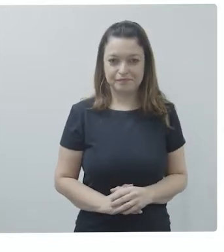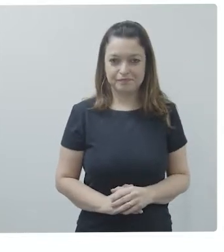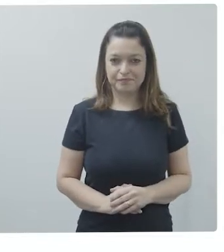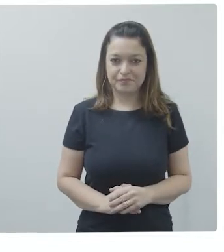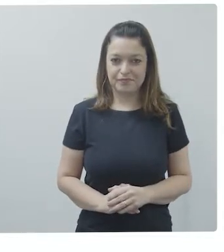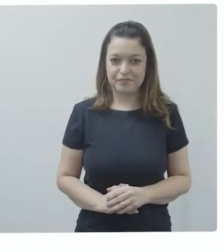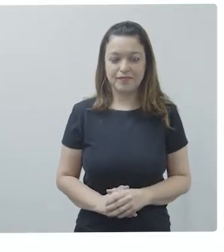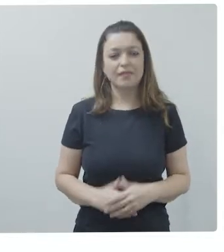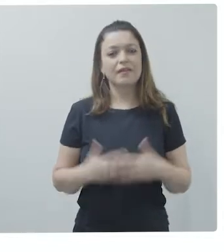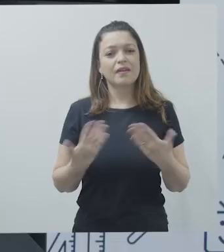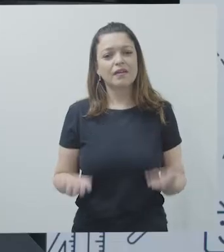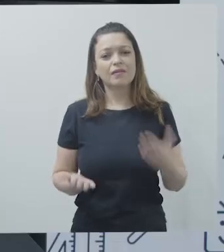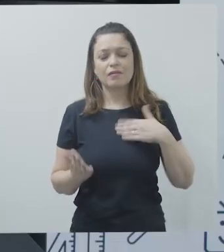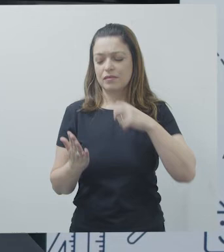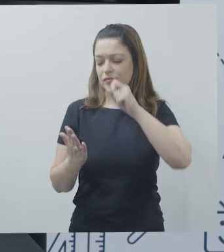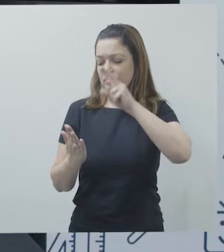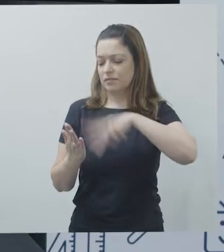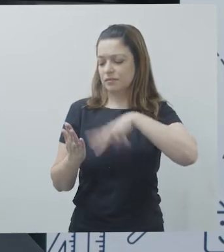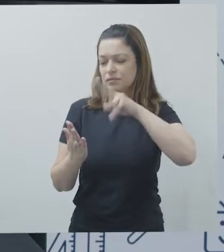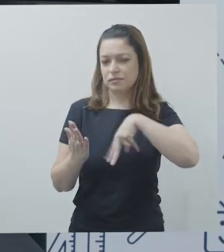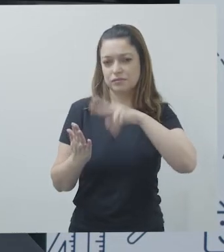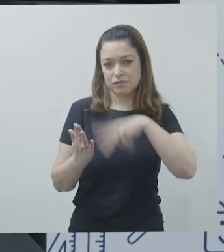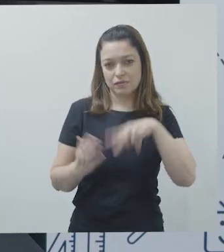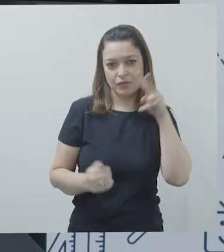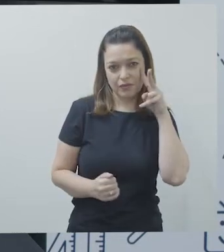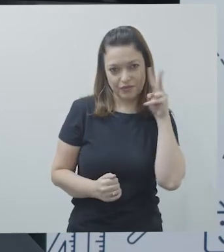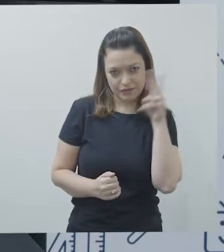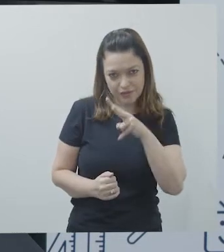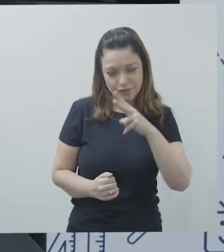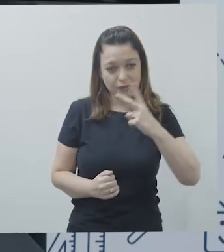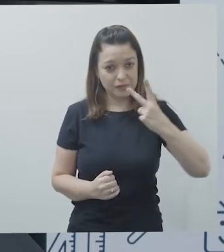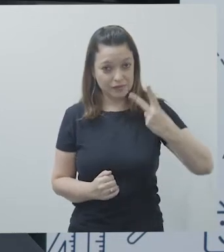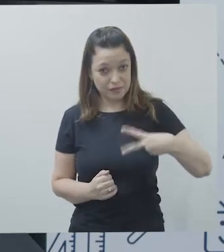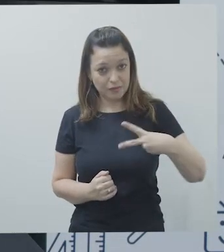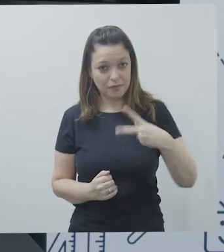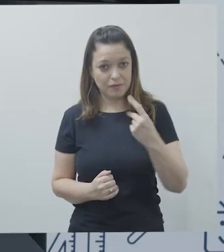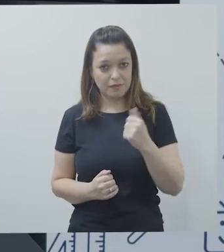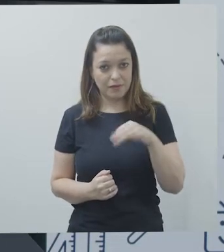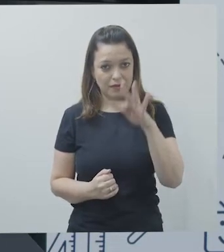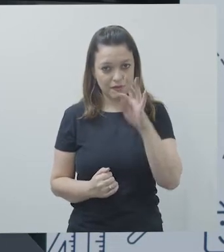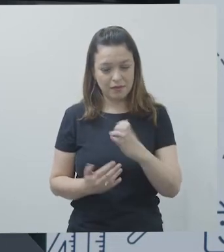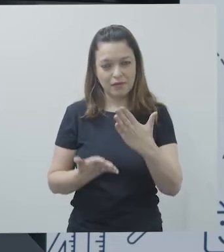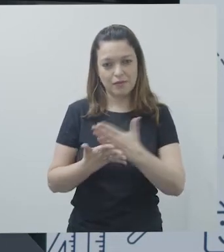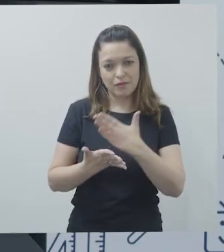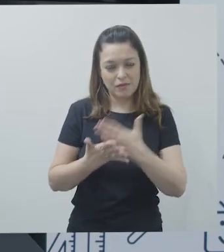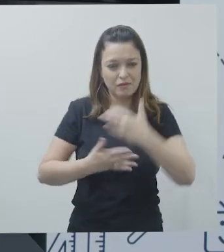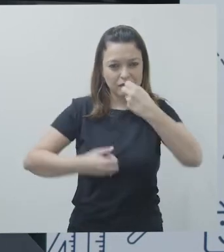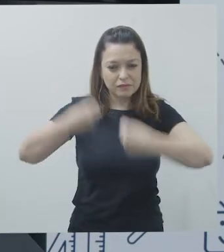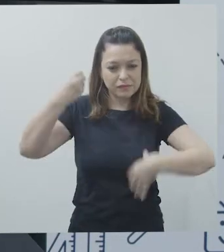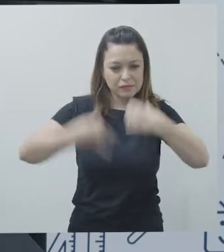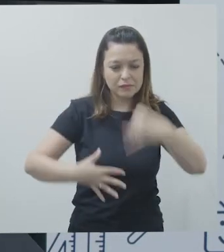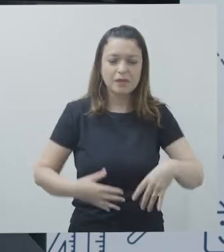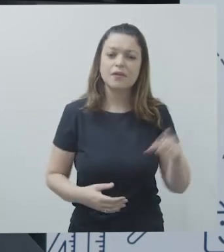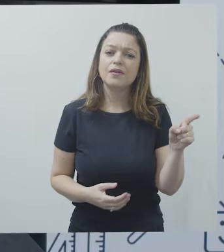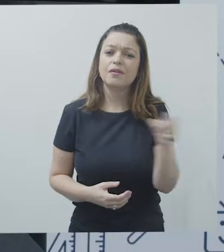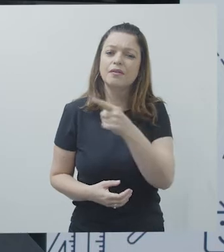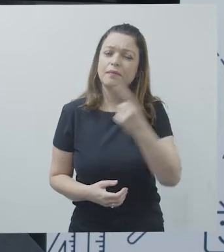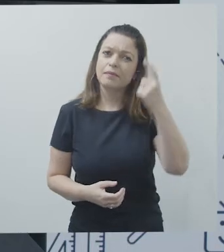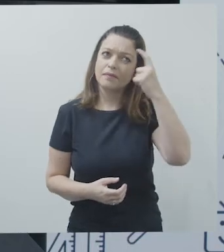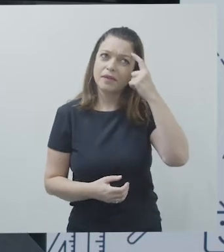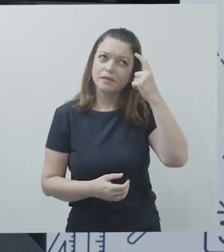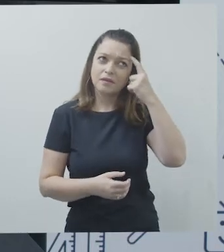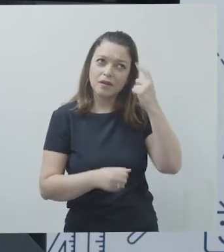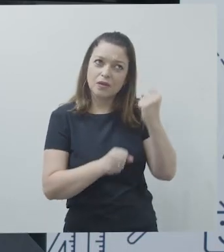nós fizemos mais uma parte da leitura, né, estão tentando pensar aí na